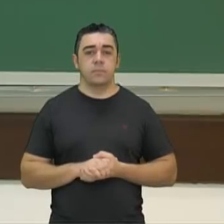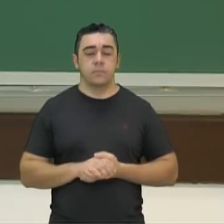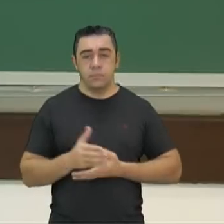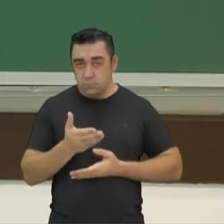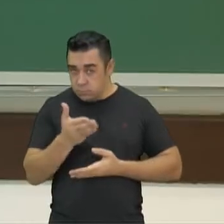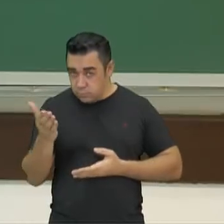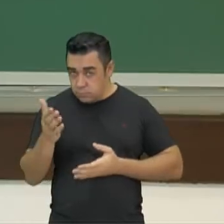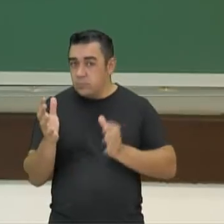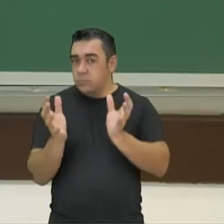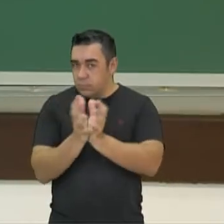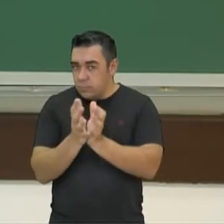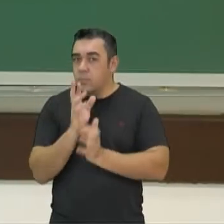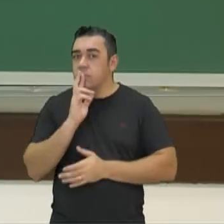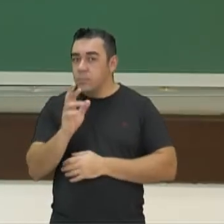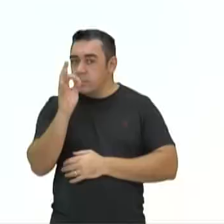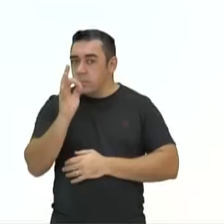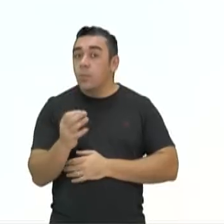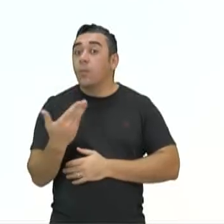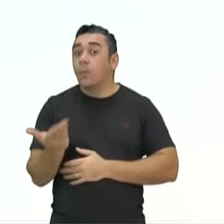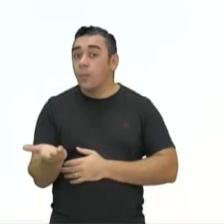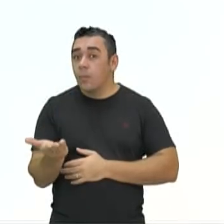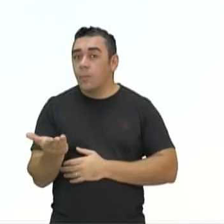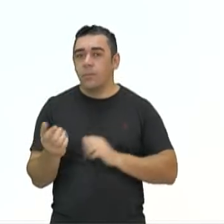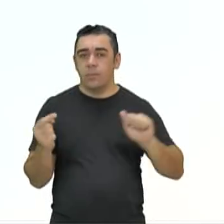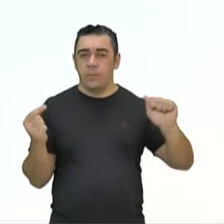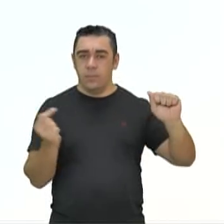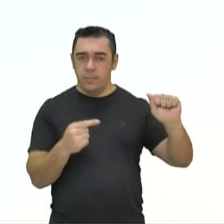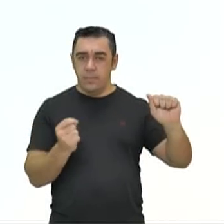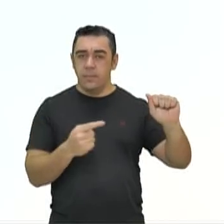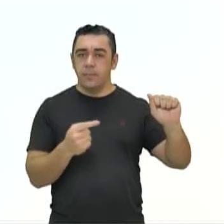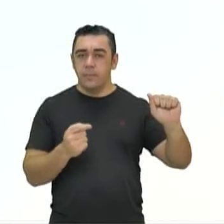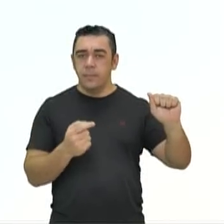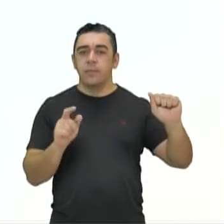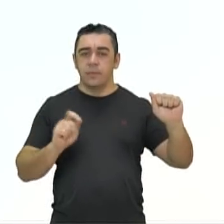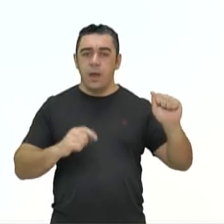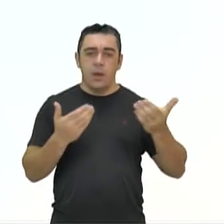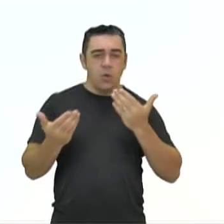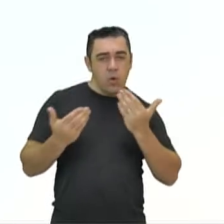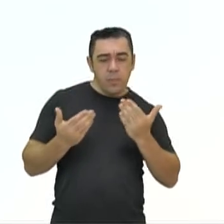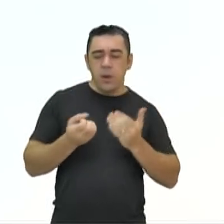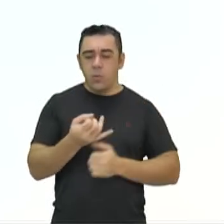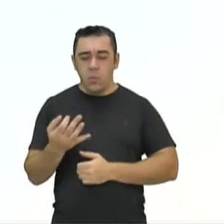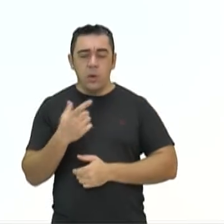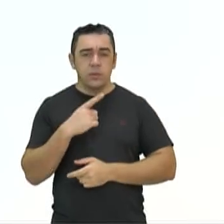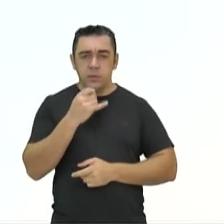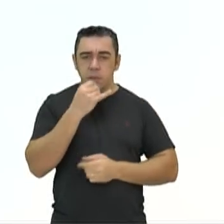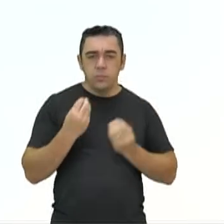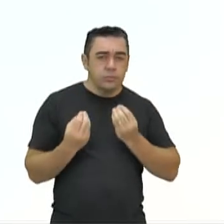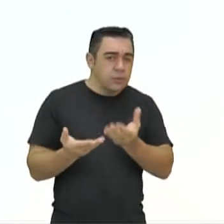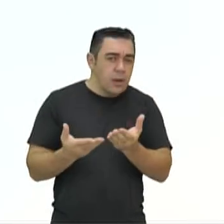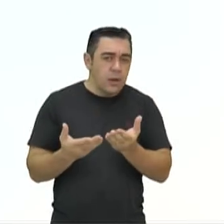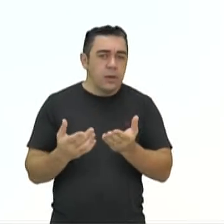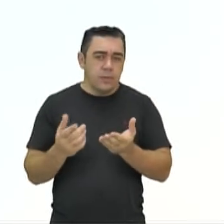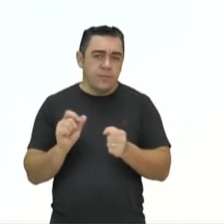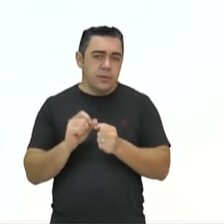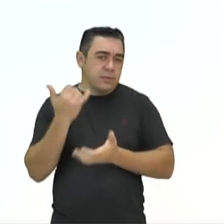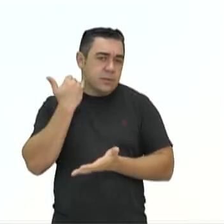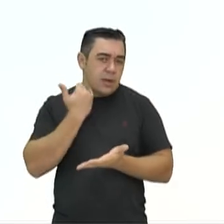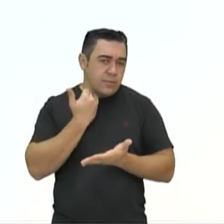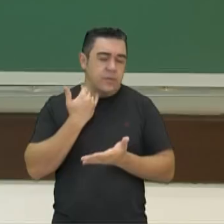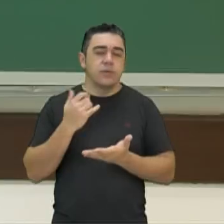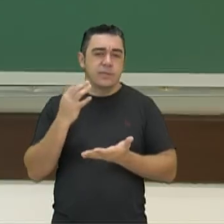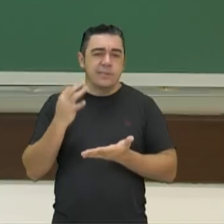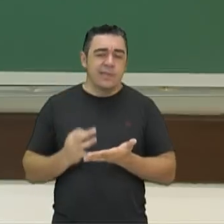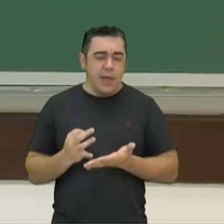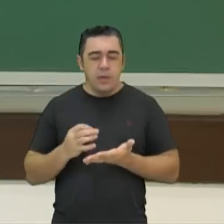Turminha, se vocês responderam alternativa A, serve para comparar os valores em uma jogada de sacrifício, totalmente certo. Tenho certeza